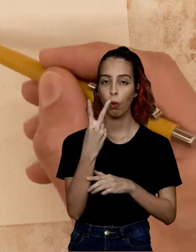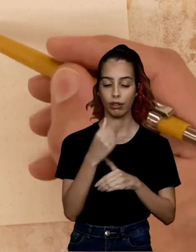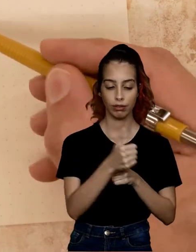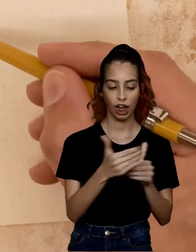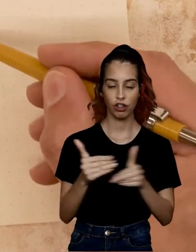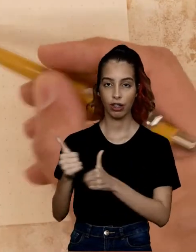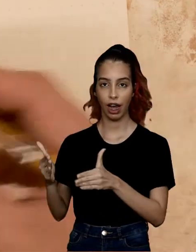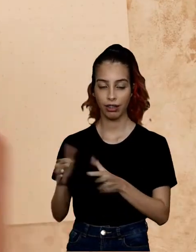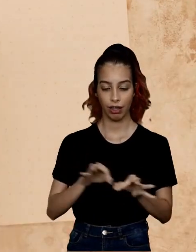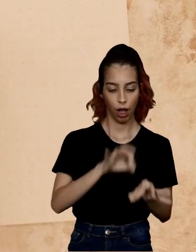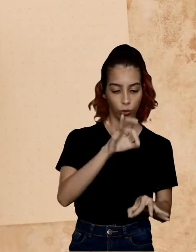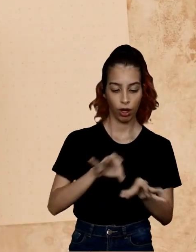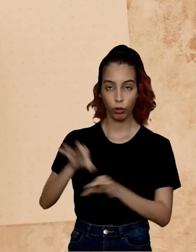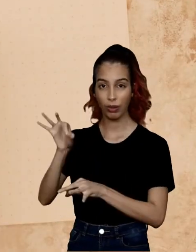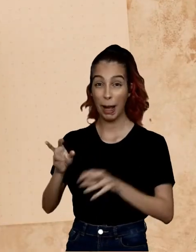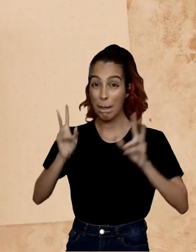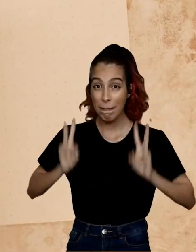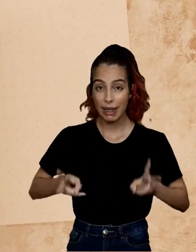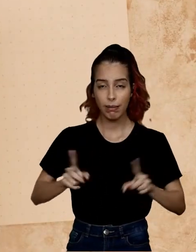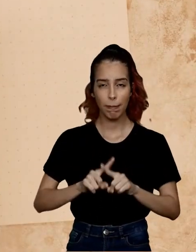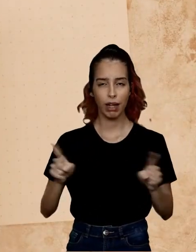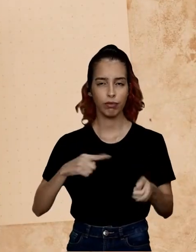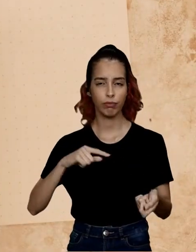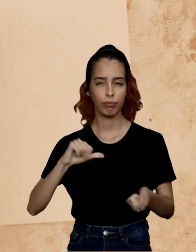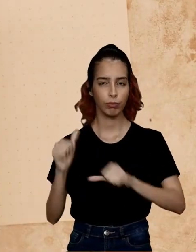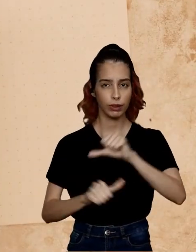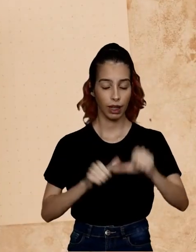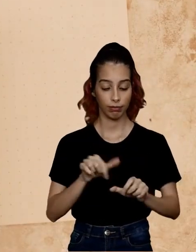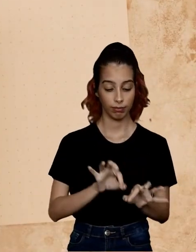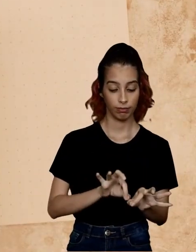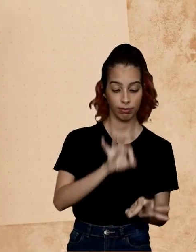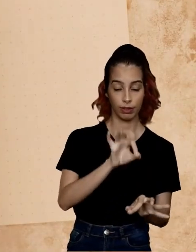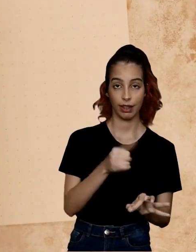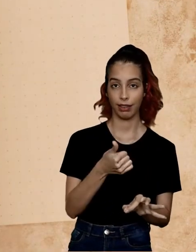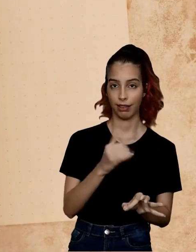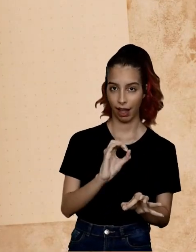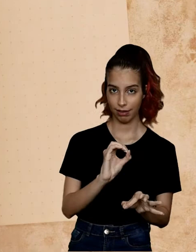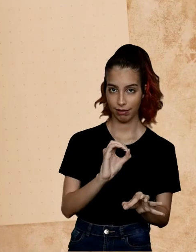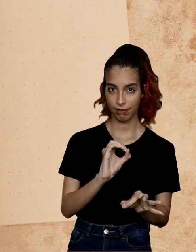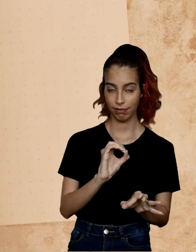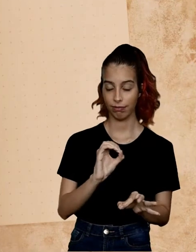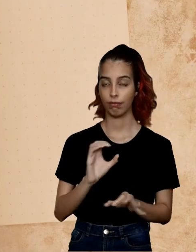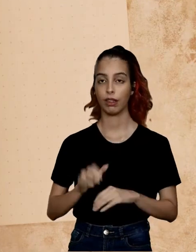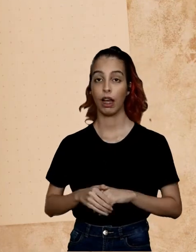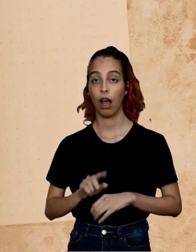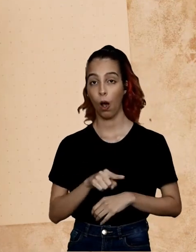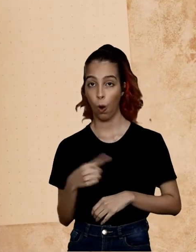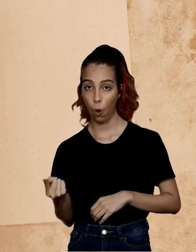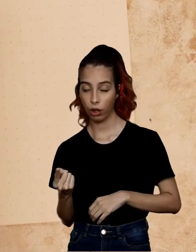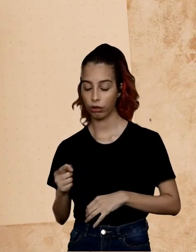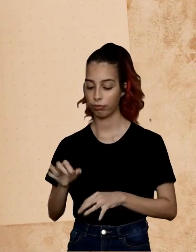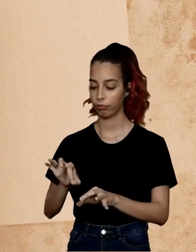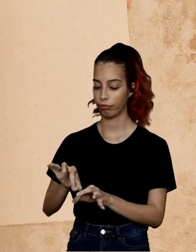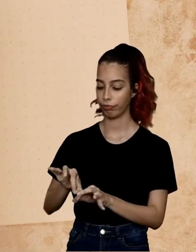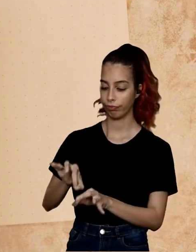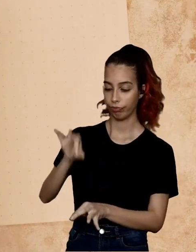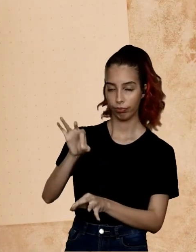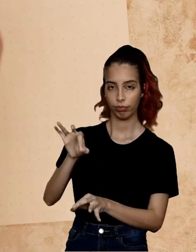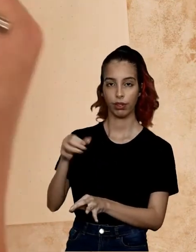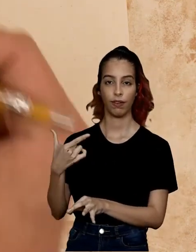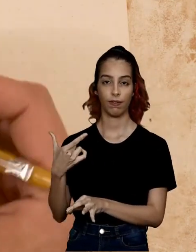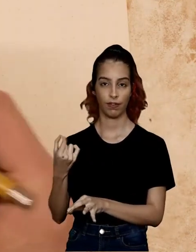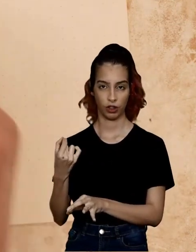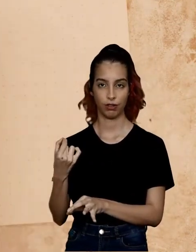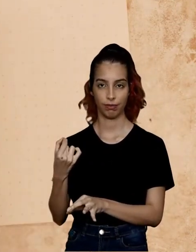caixinha com 10 de altura, então eu vou fazer ela com 10 e vou fazer uma outra caixinha com